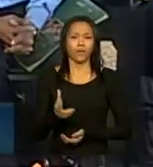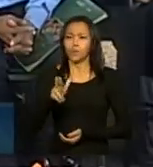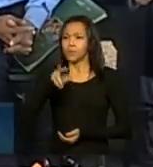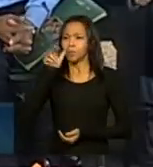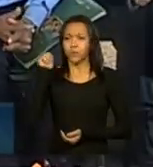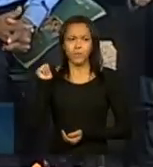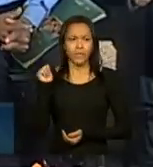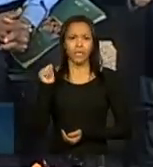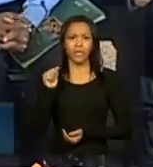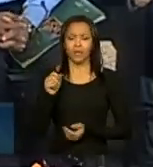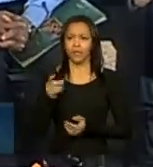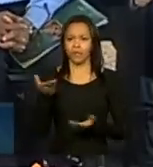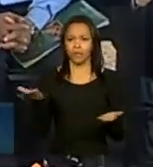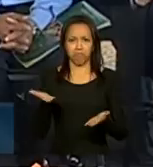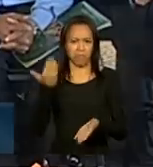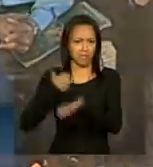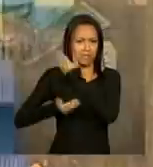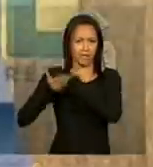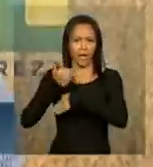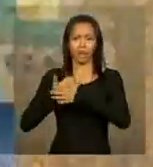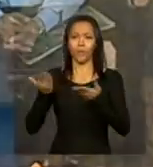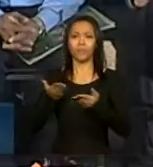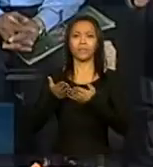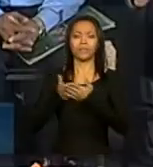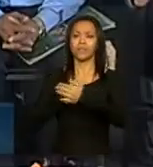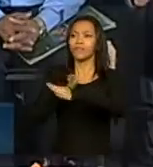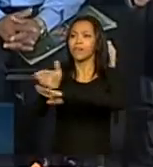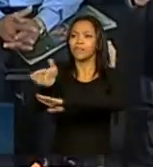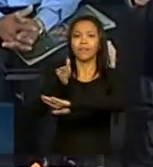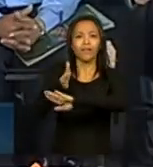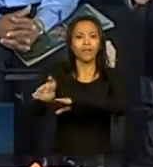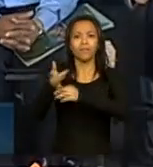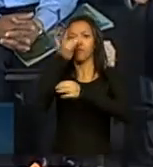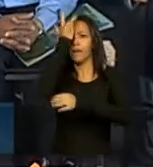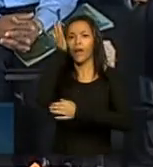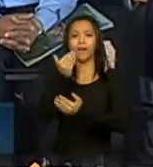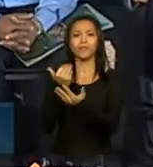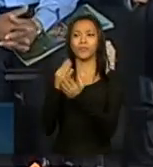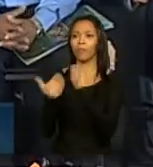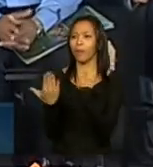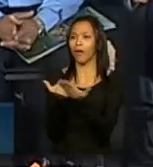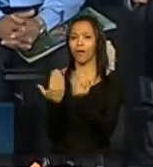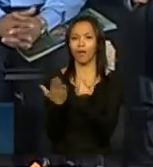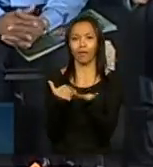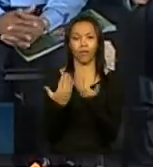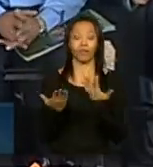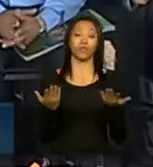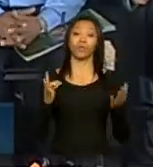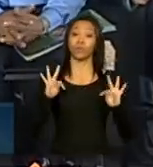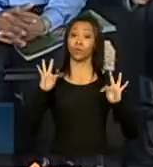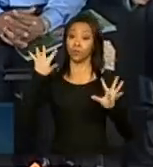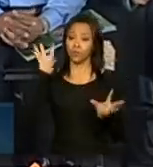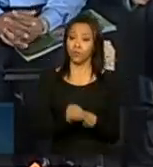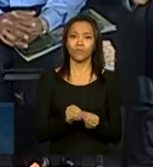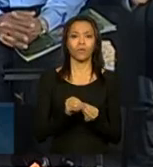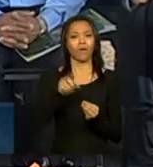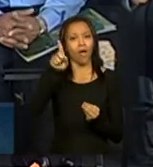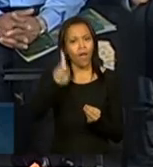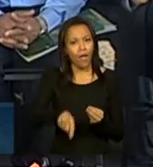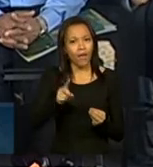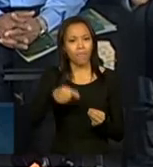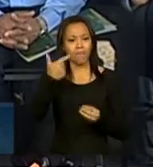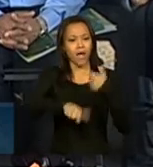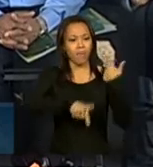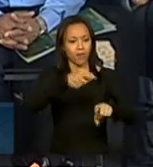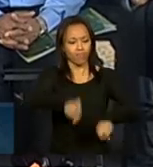tivemos tanto acesso a um governo como estamos tendo agora. Tudo isso tem se traduzido em mais